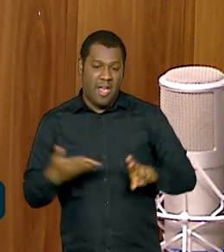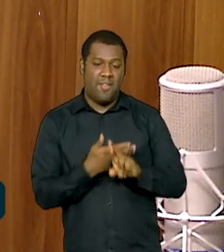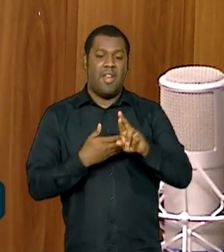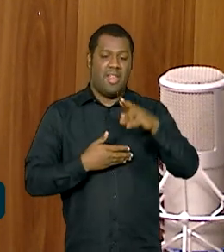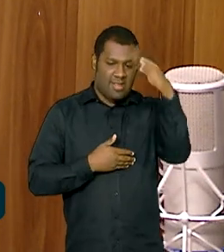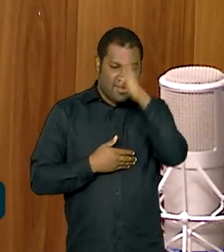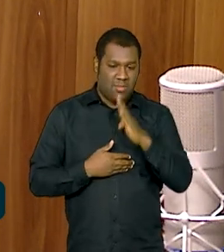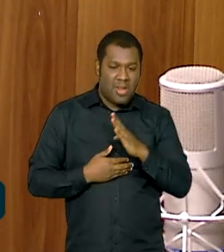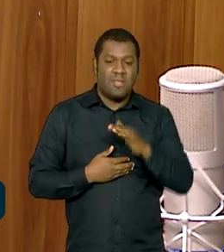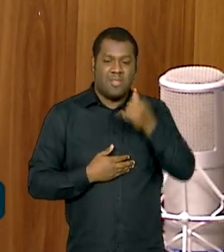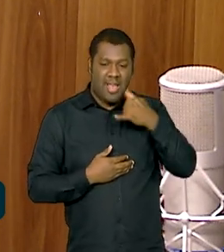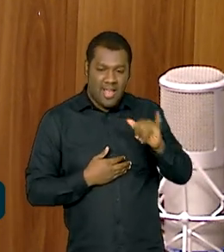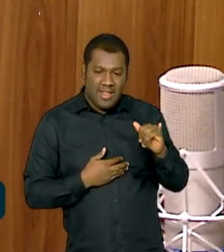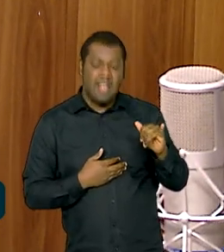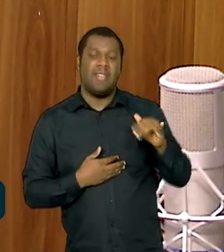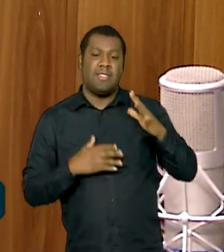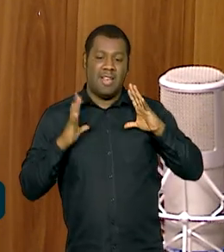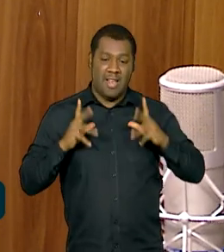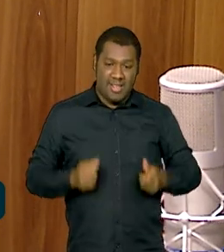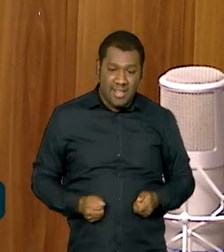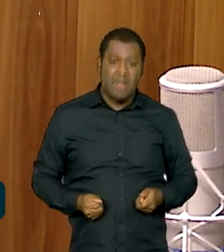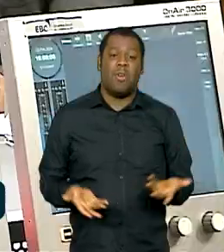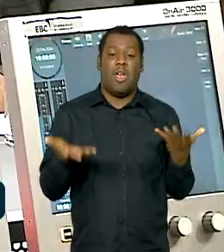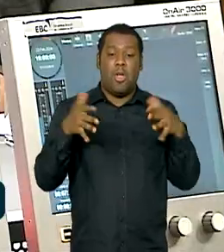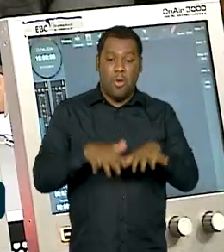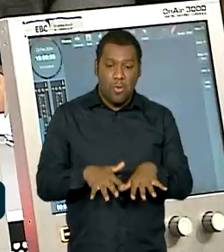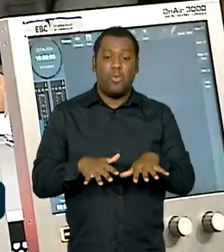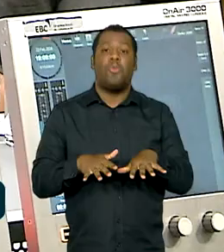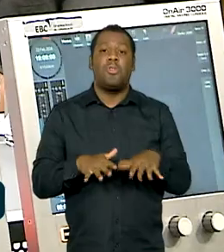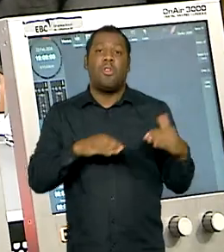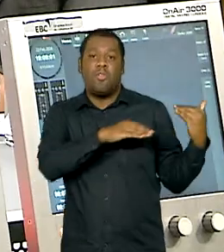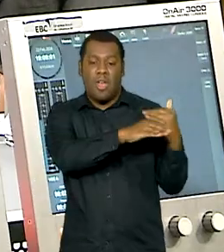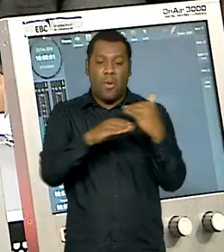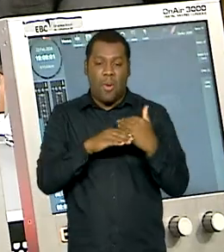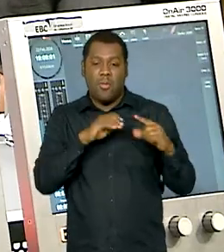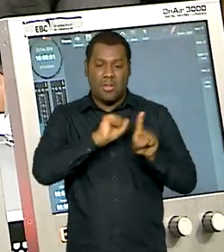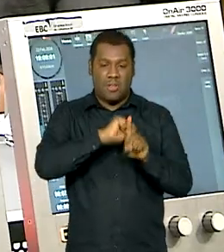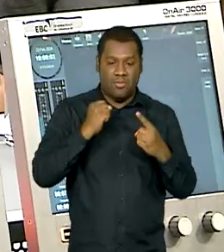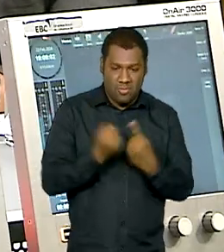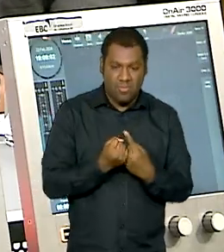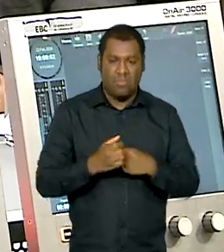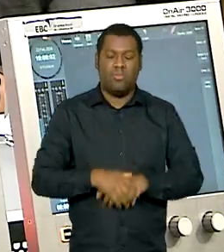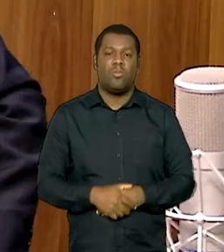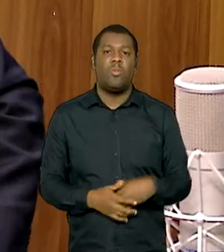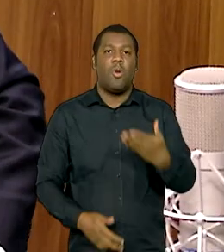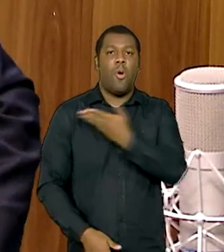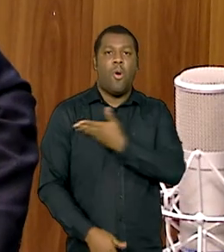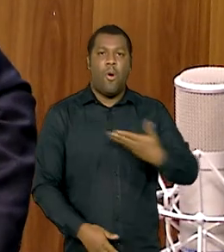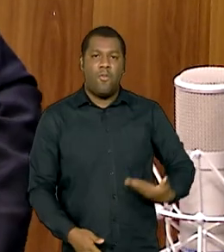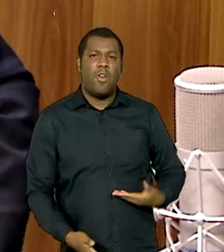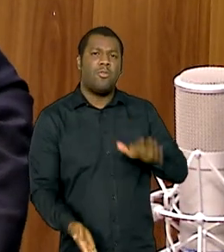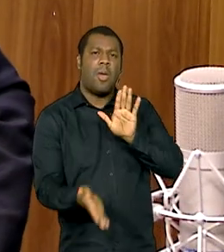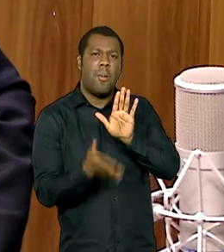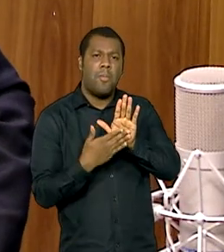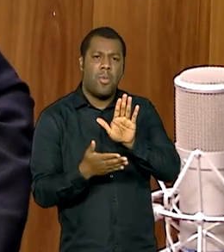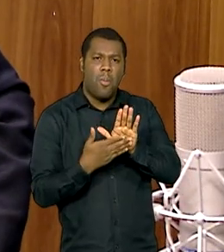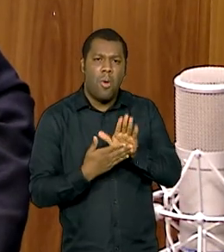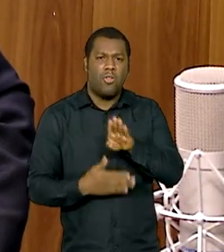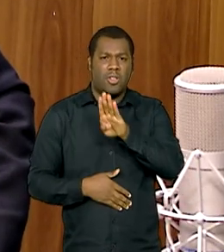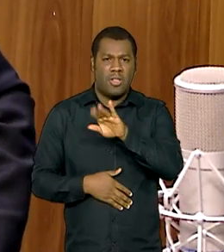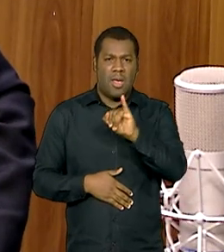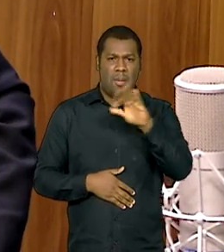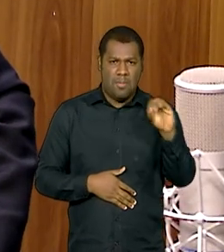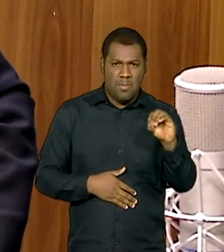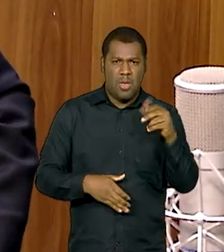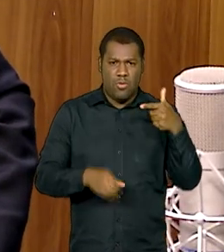reindustrializado e combater desigualdade e fazer inclusão social o governo promoveu mudanças no selo de biocombustível social A ideia é